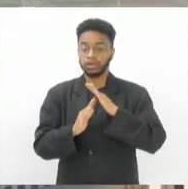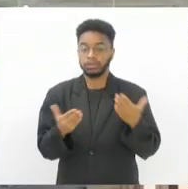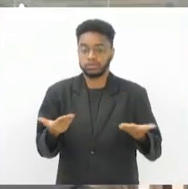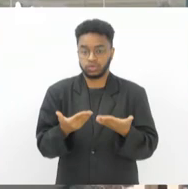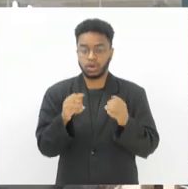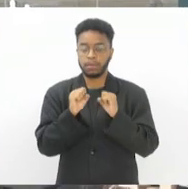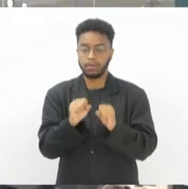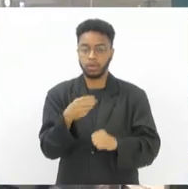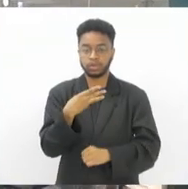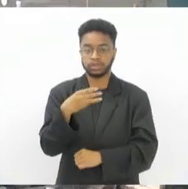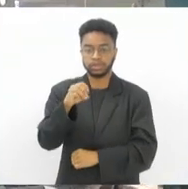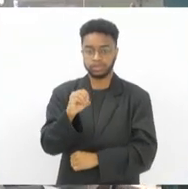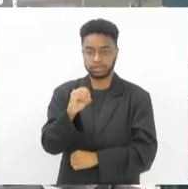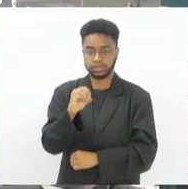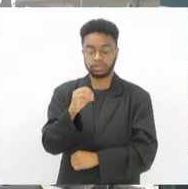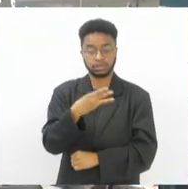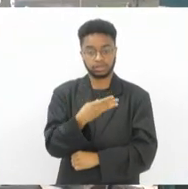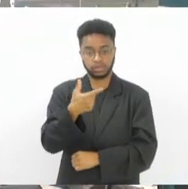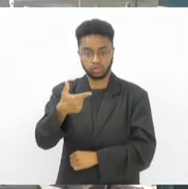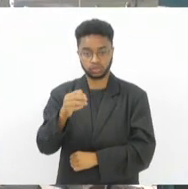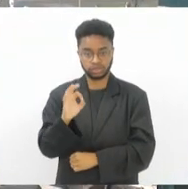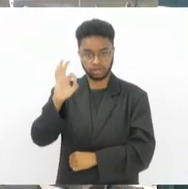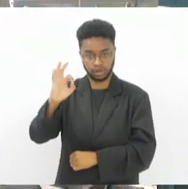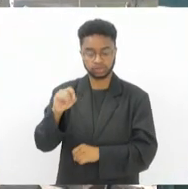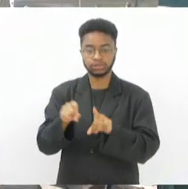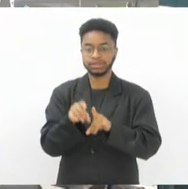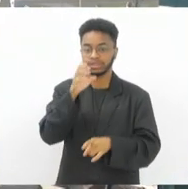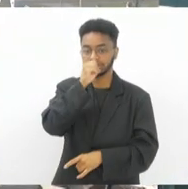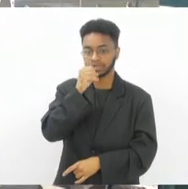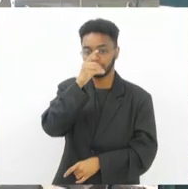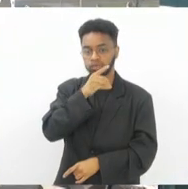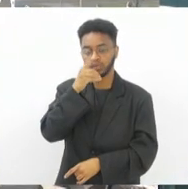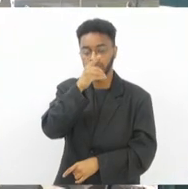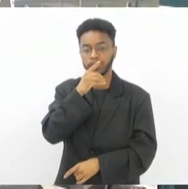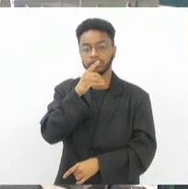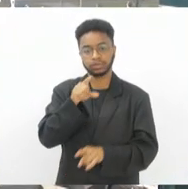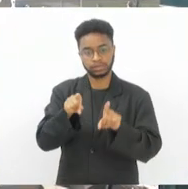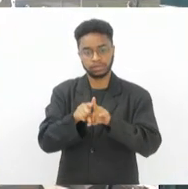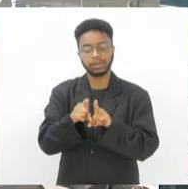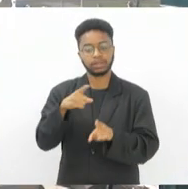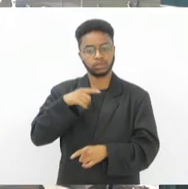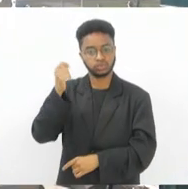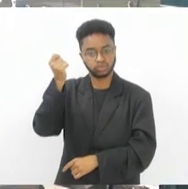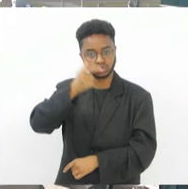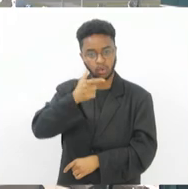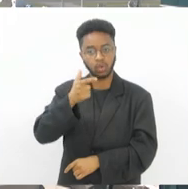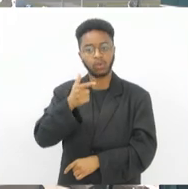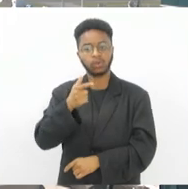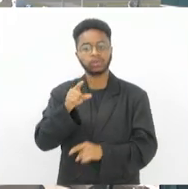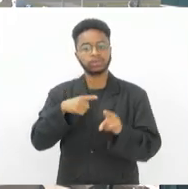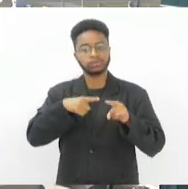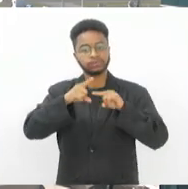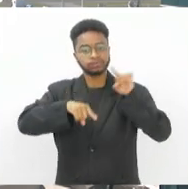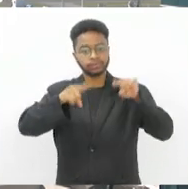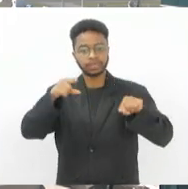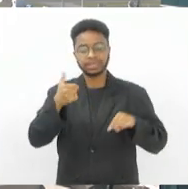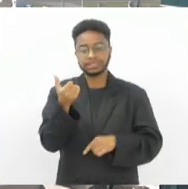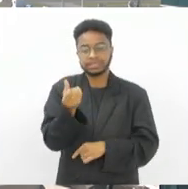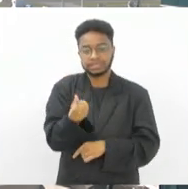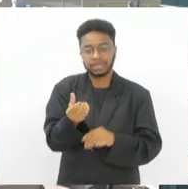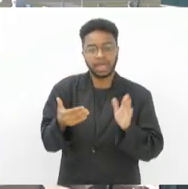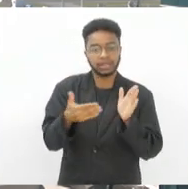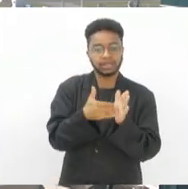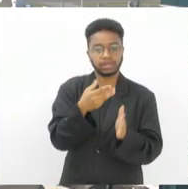pode chegar aos 32 graus para o fim de semana. A previsão também é de sol, com temperaturas que variam de